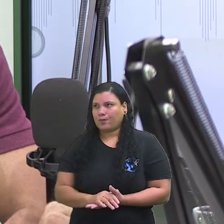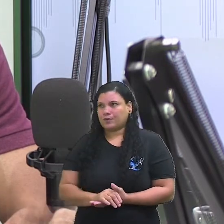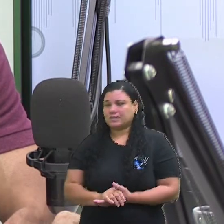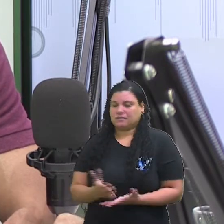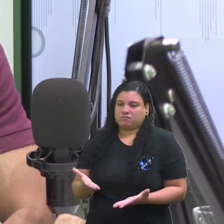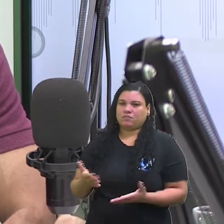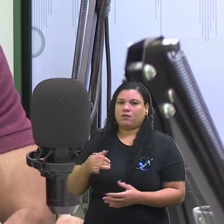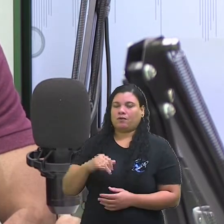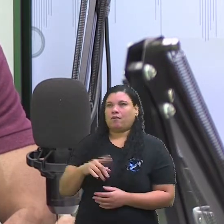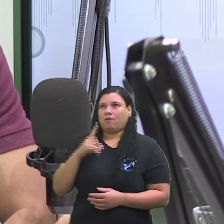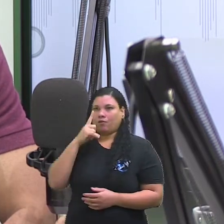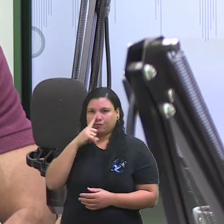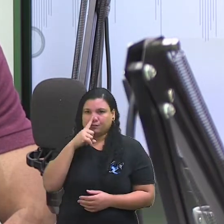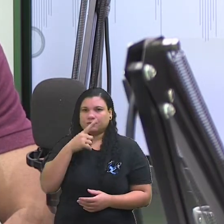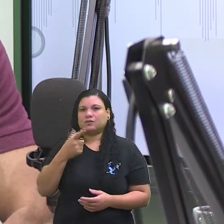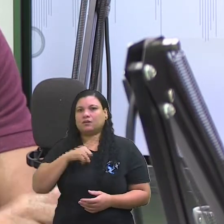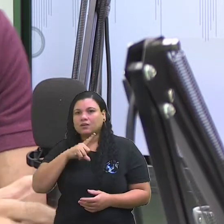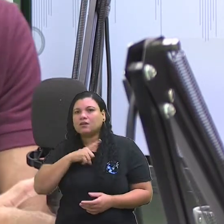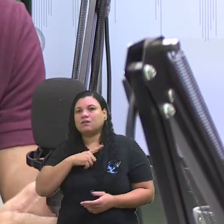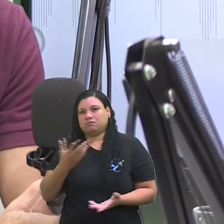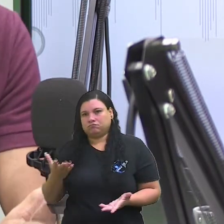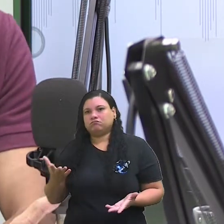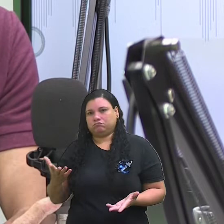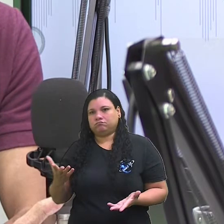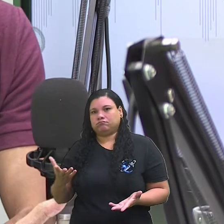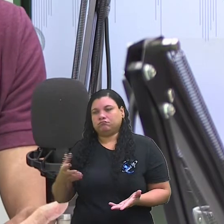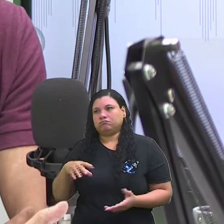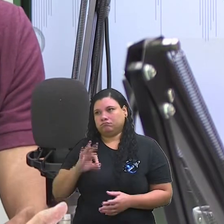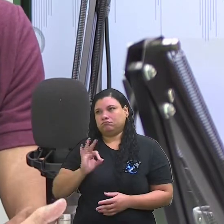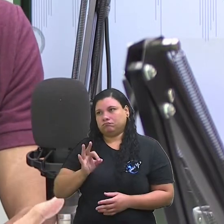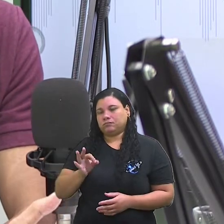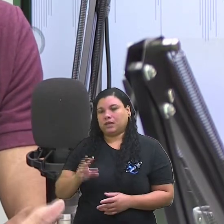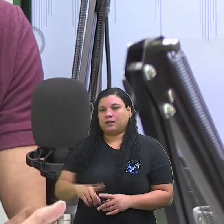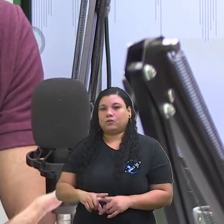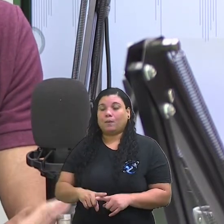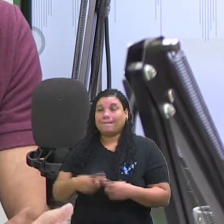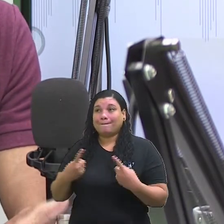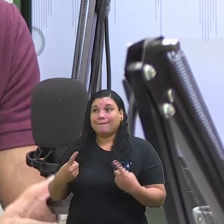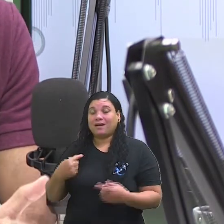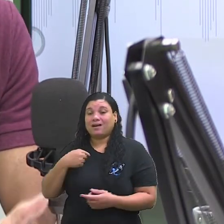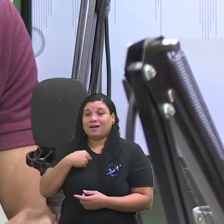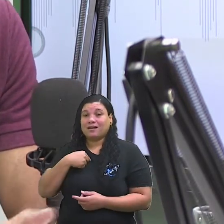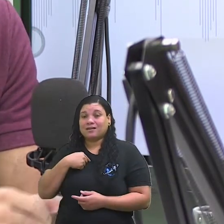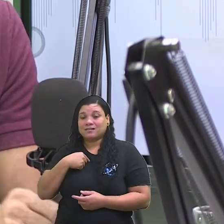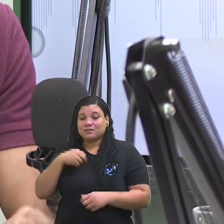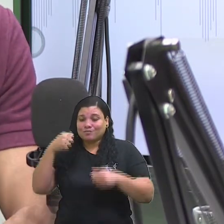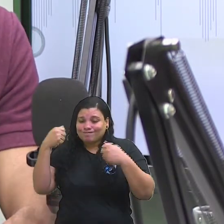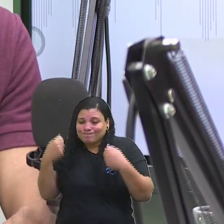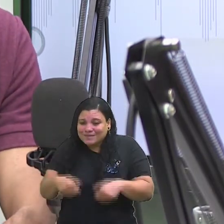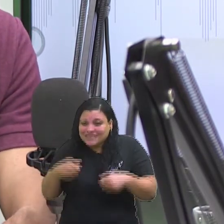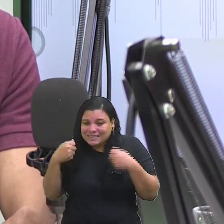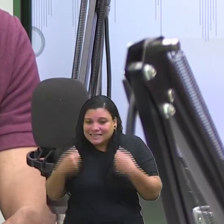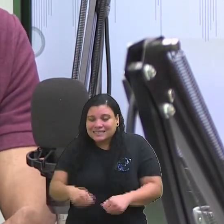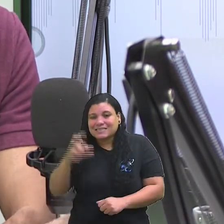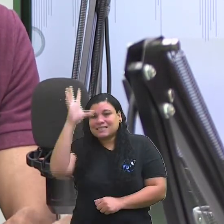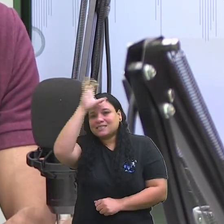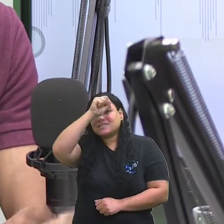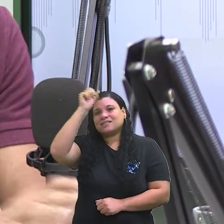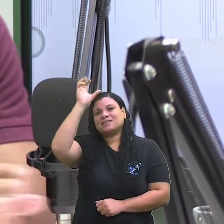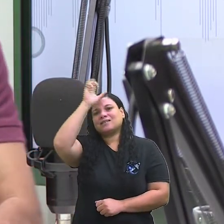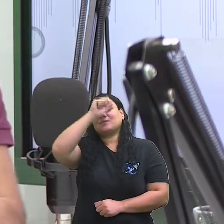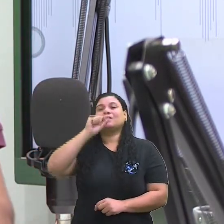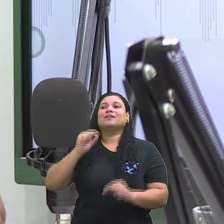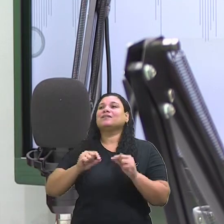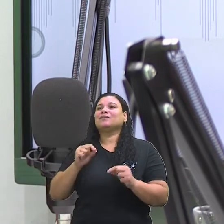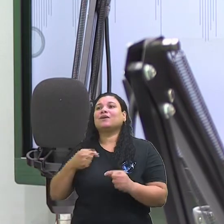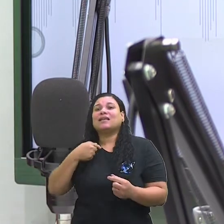com extrema frequência. Então, é o seguinte, eu preciso frequentemente exercitar o perdão. Eu não posso